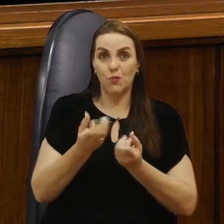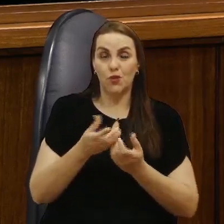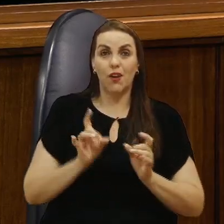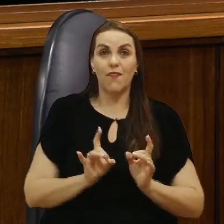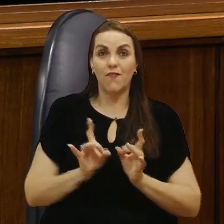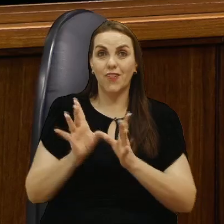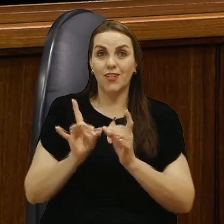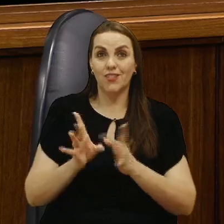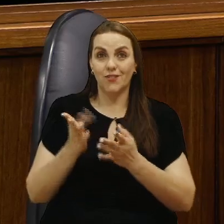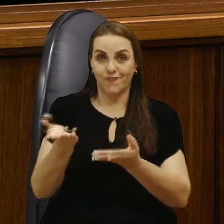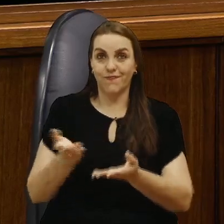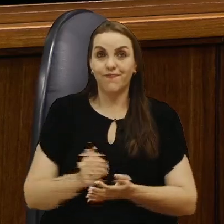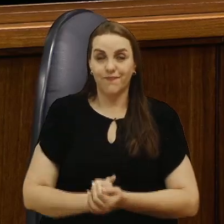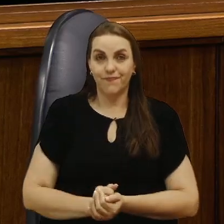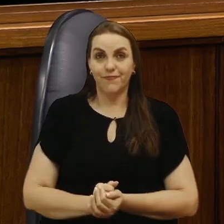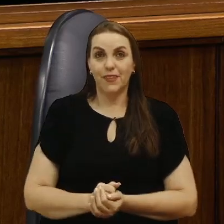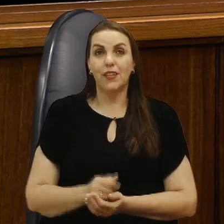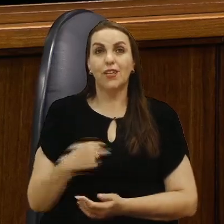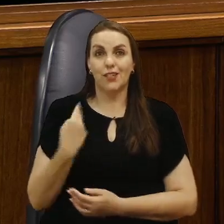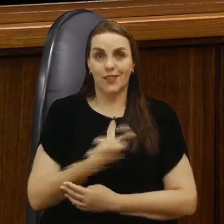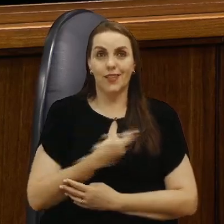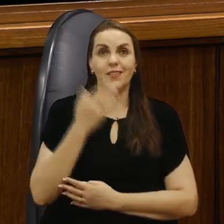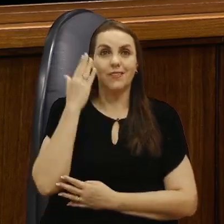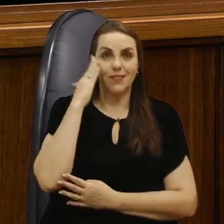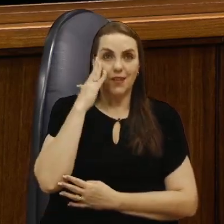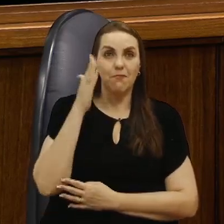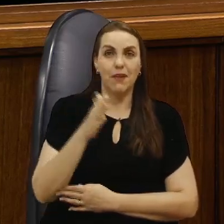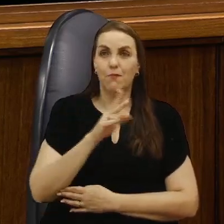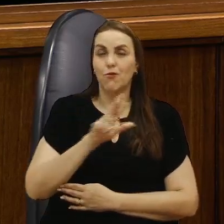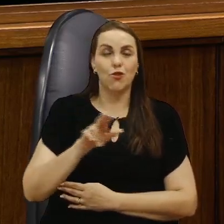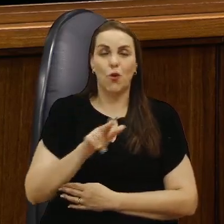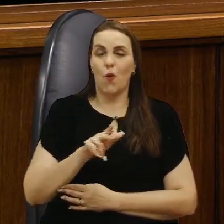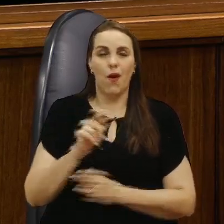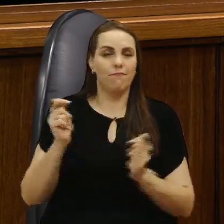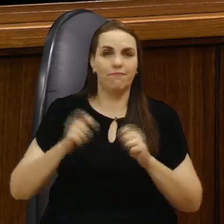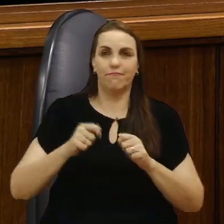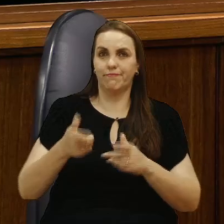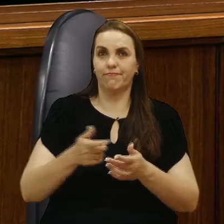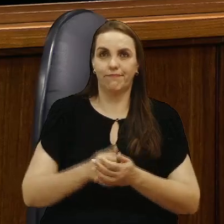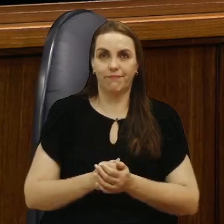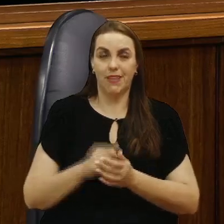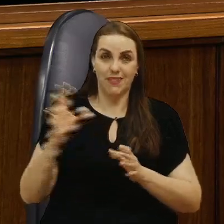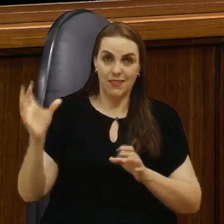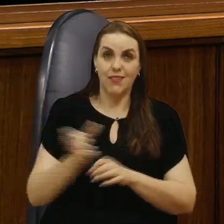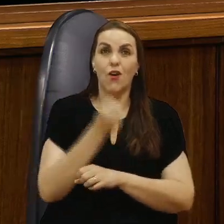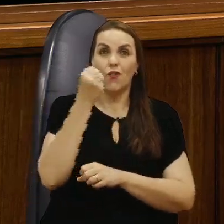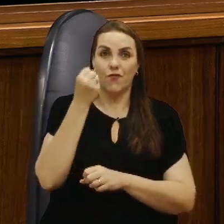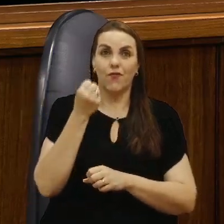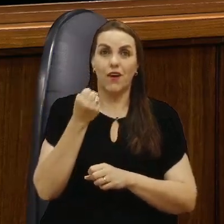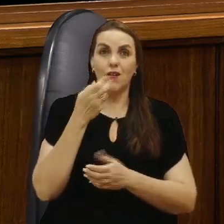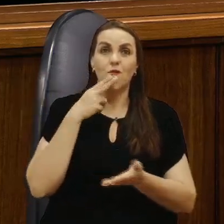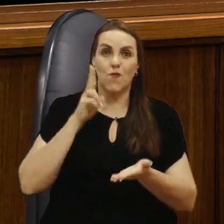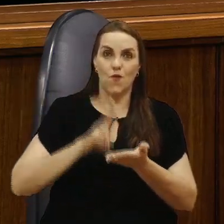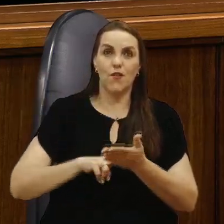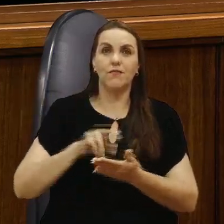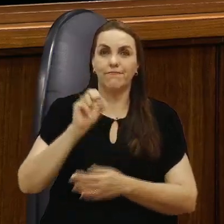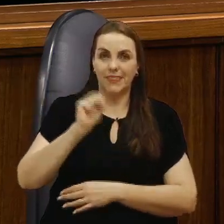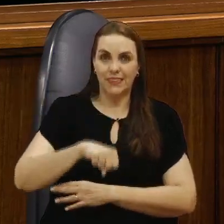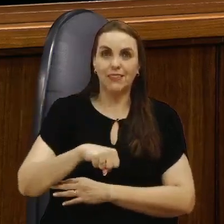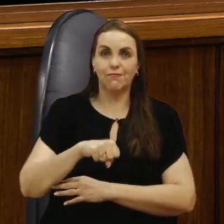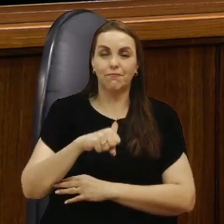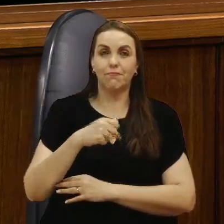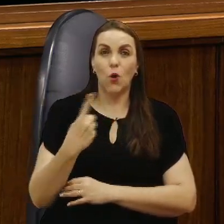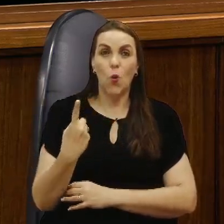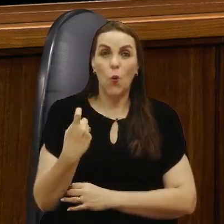vendida, a gente sabe que não é o suficiente para salvar os Correios que, sim, em um